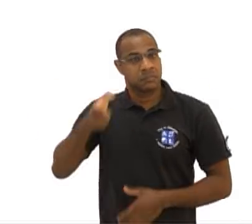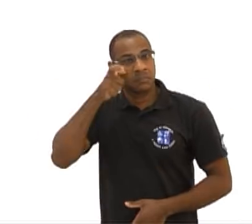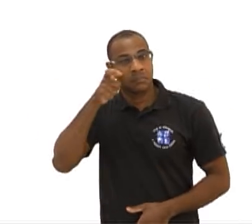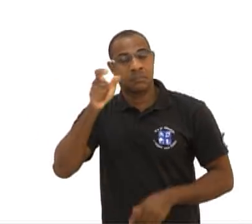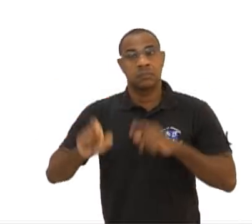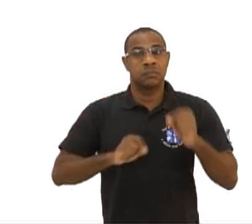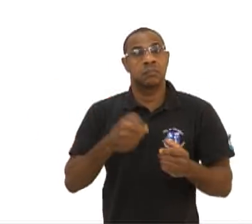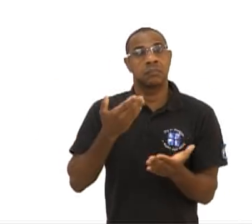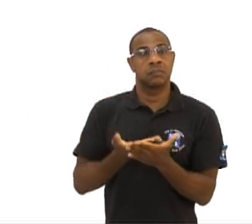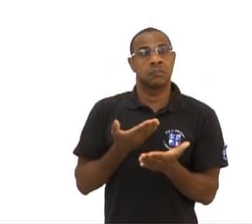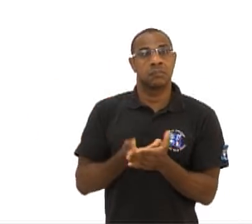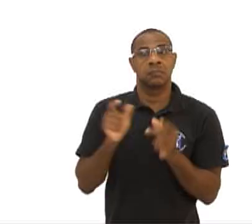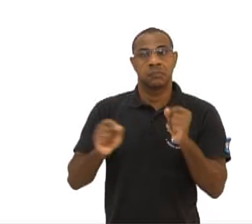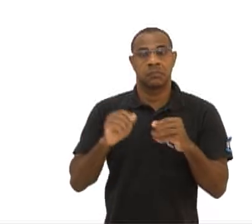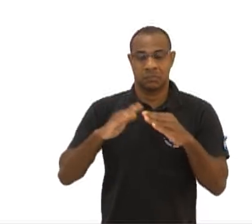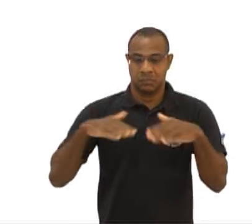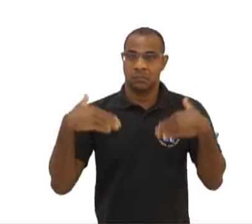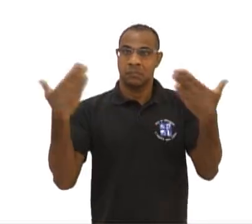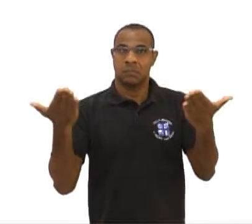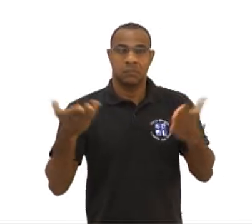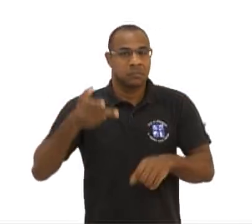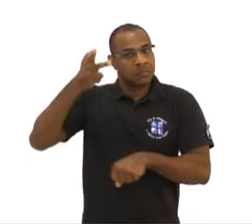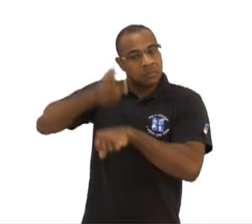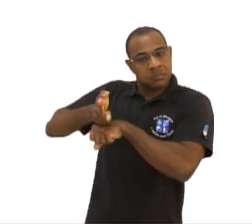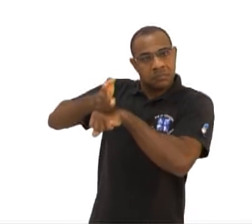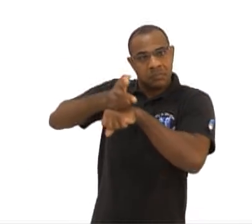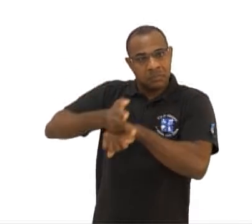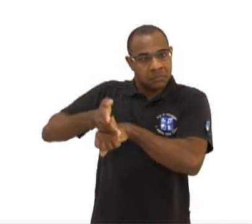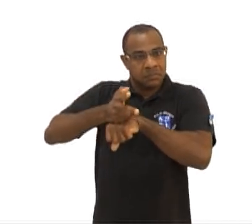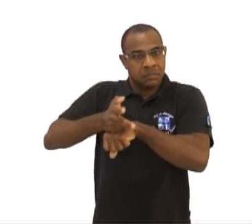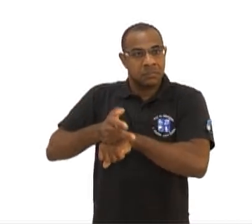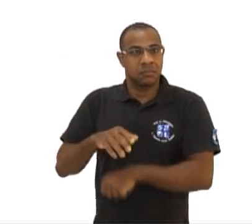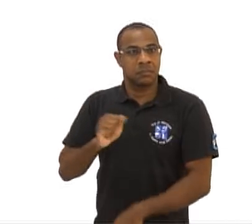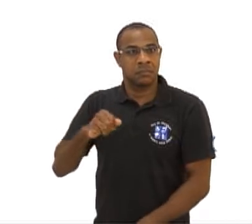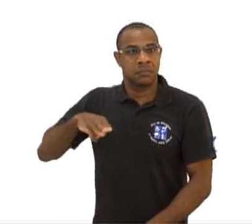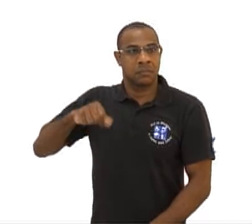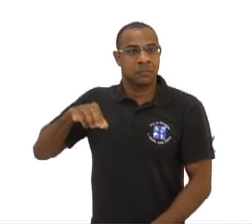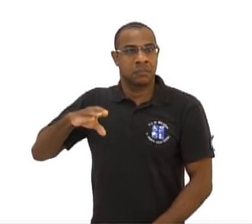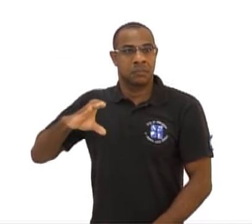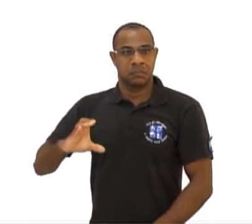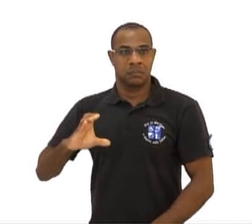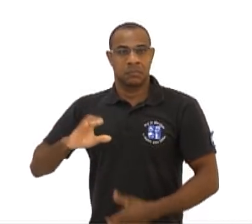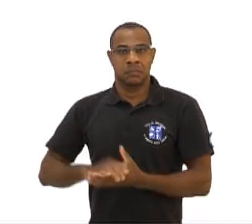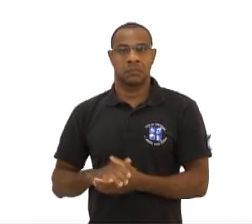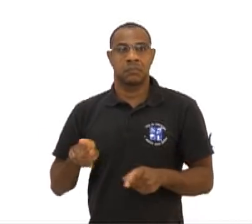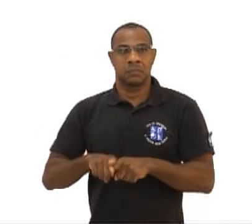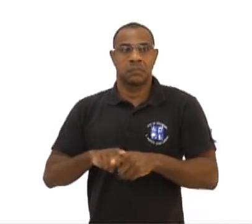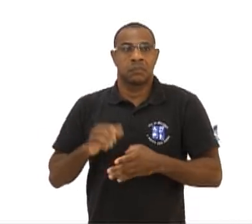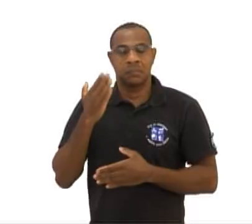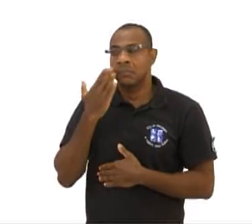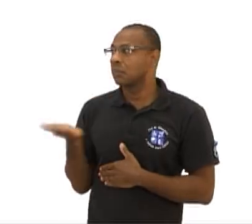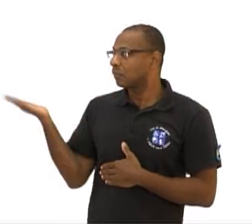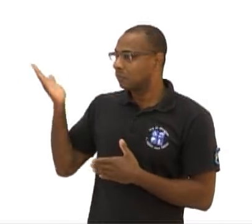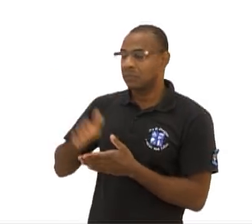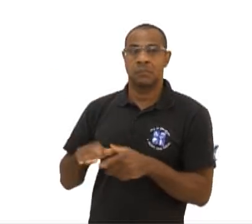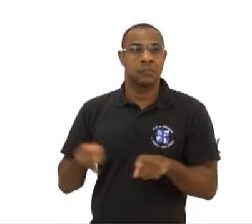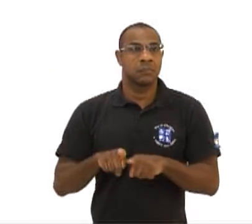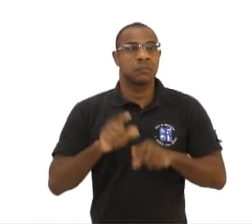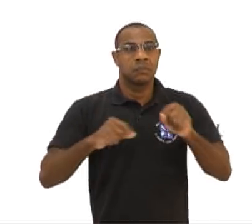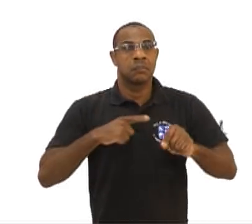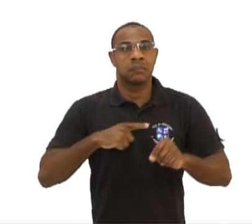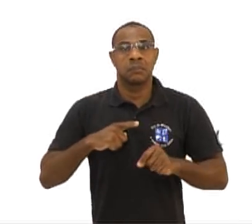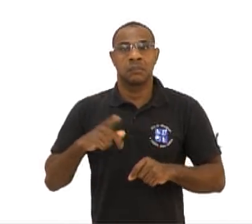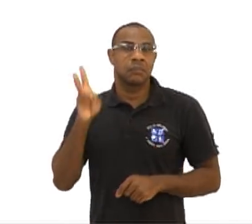a aula externa gravada na AMORC, a antiga e mística Ordem Rosa Cruz, onde ouviremos